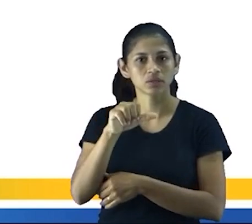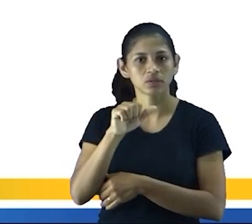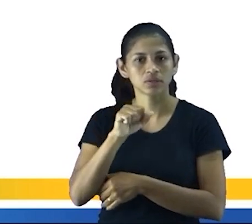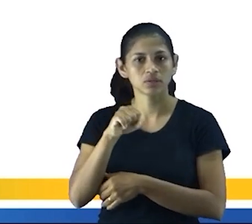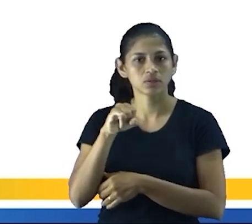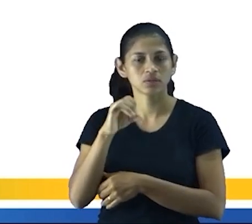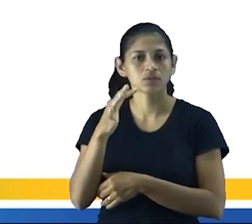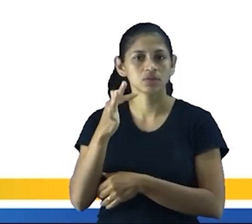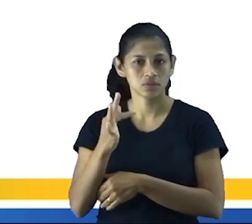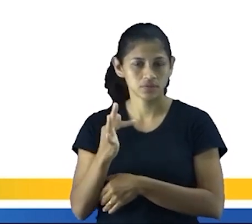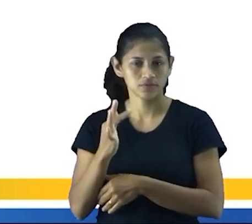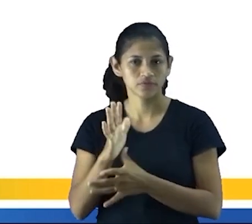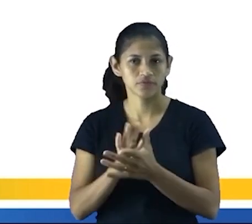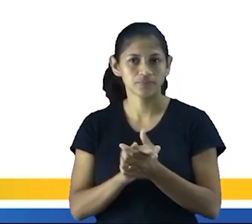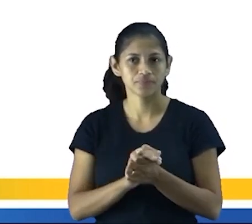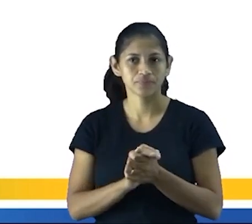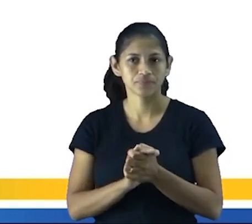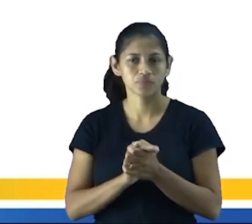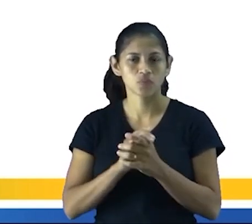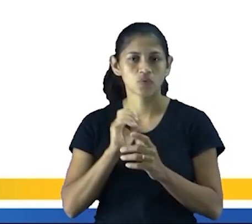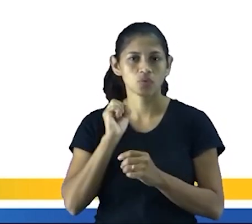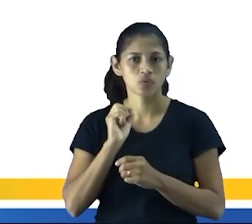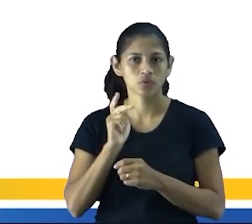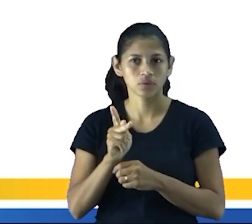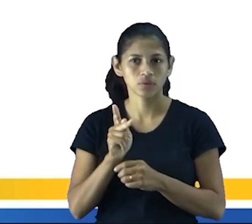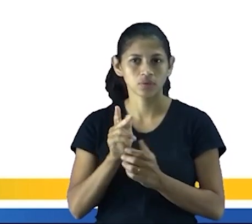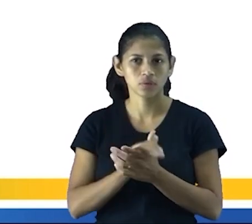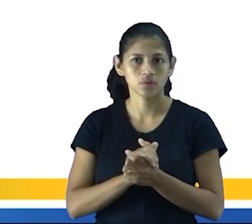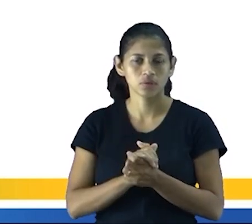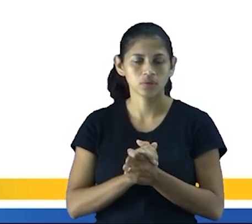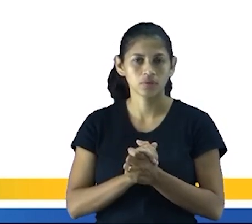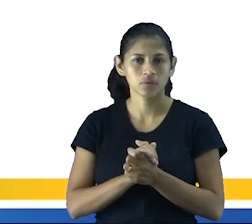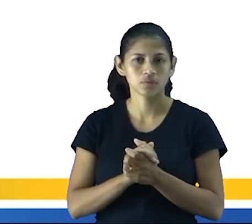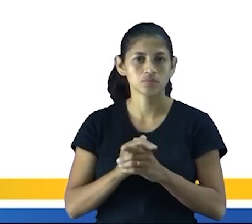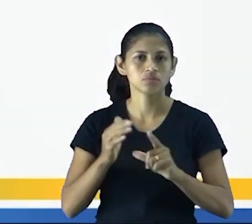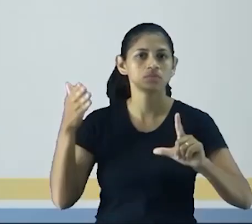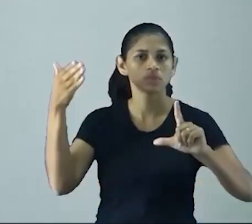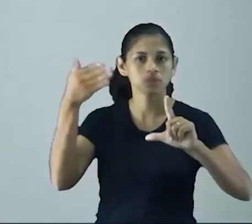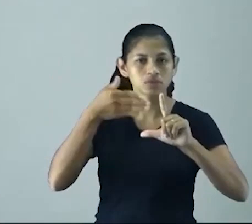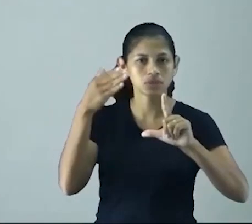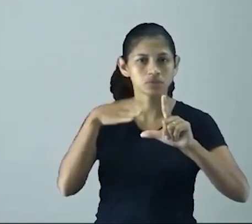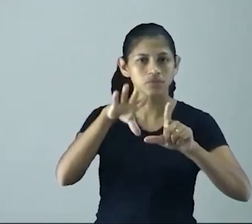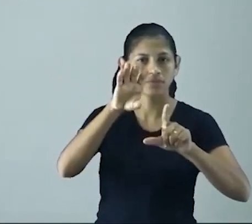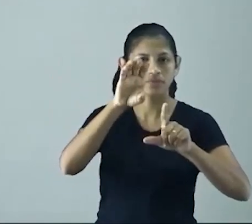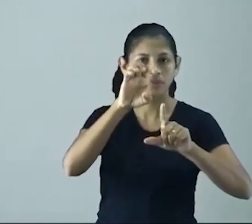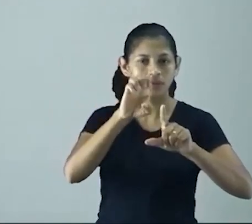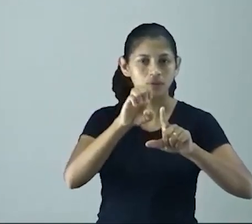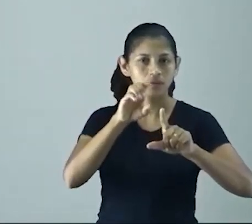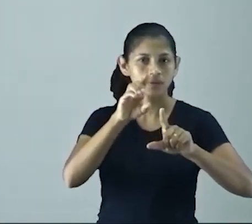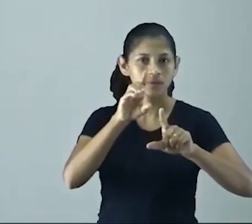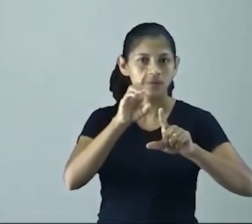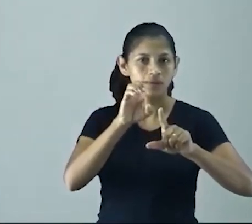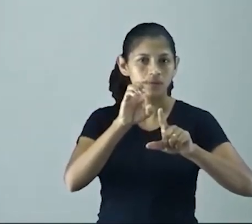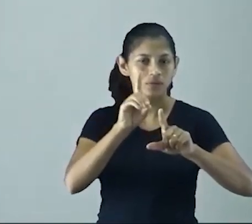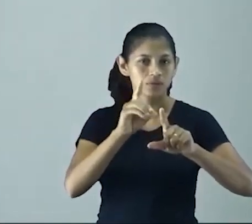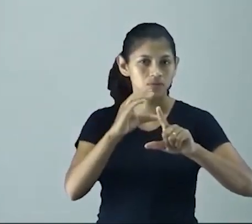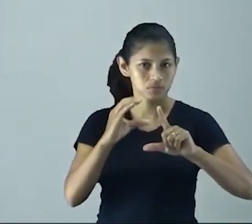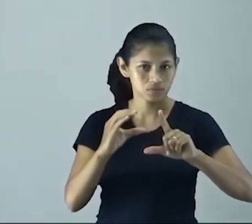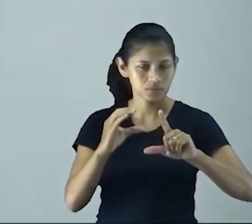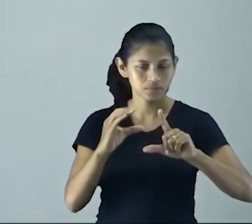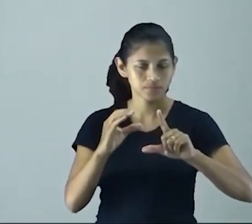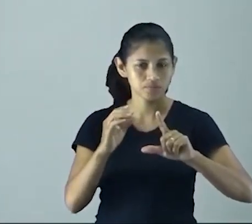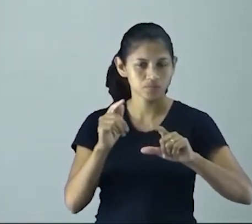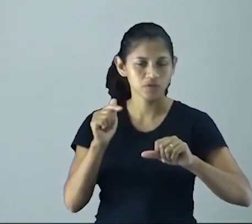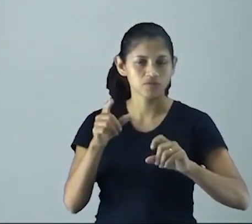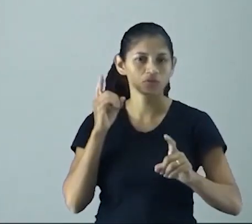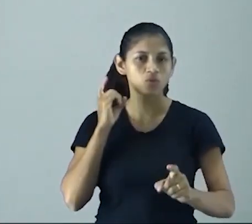como ela foi pensada. Ok? Então, não deixem de acessar, tá, a plataforma Eduque, tá bom? Lá você